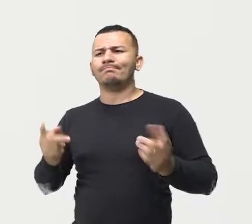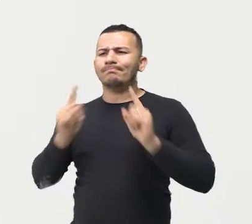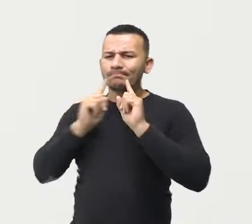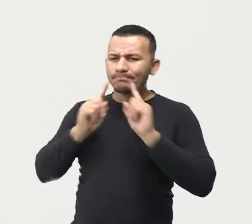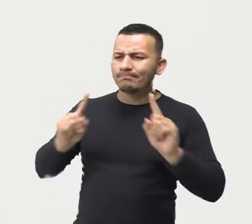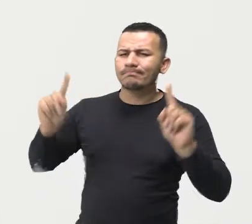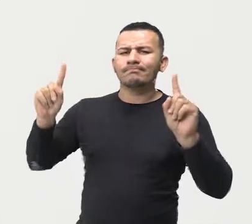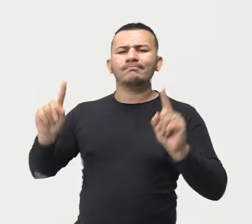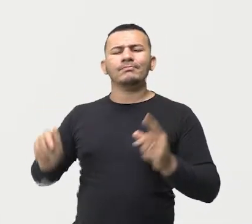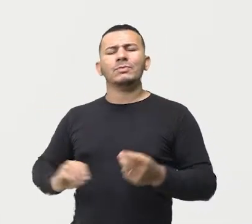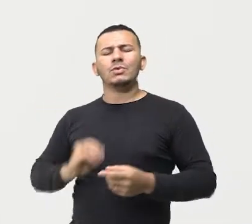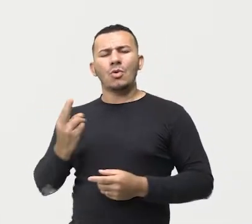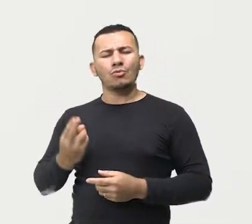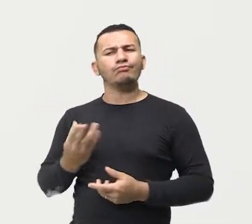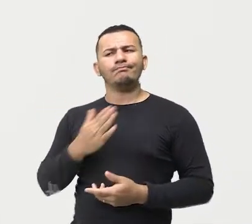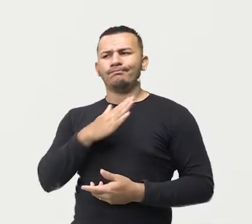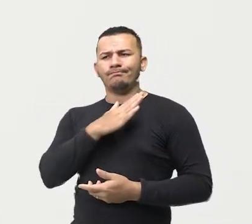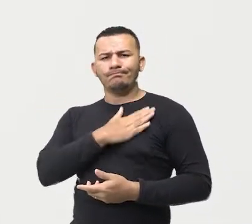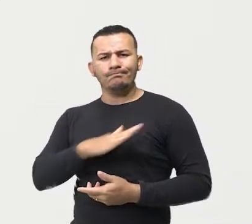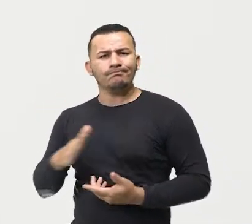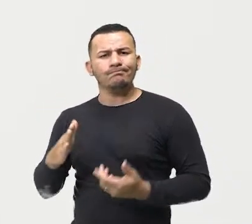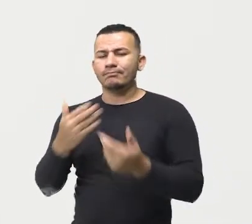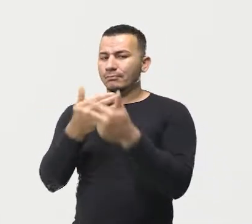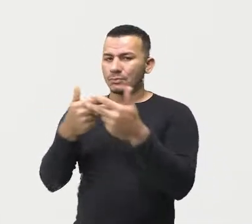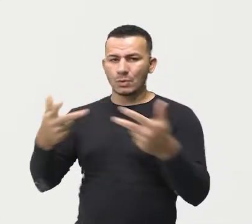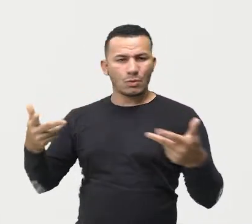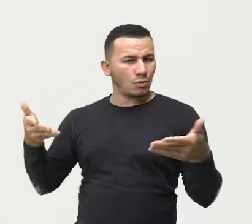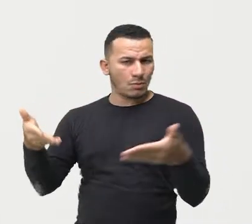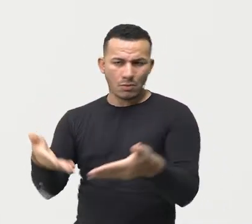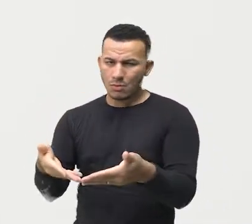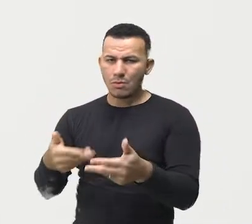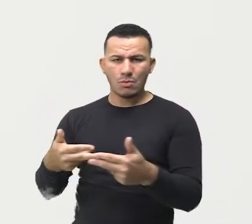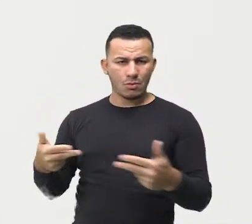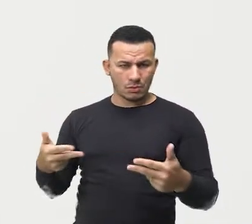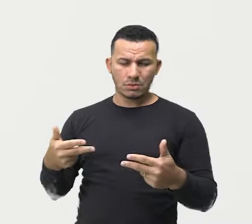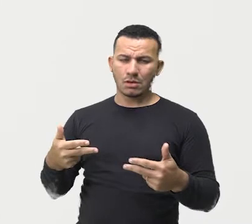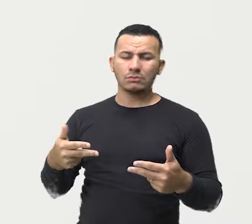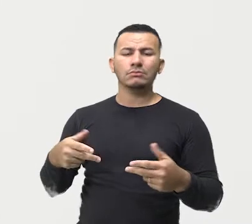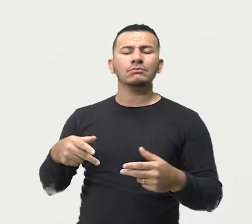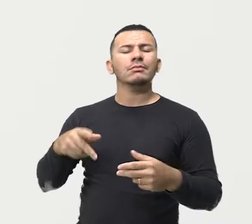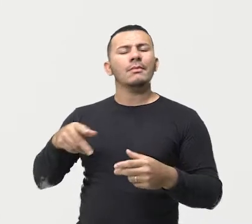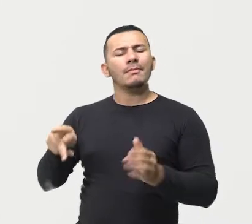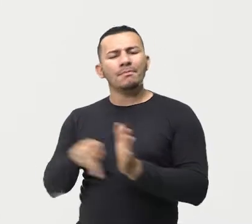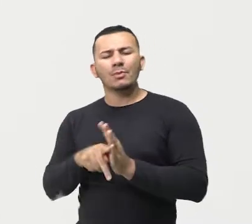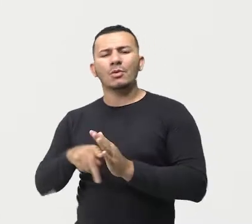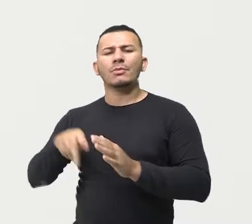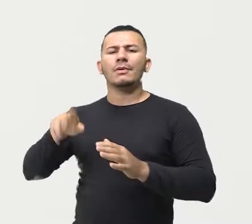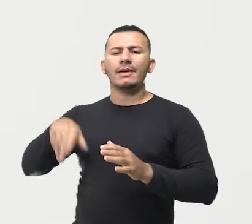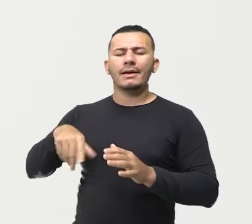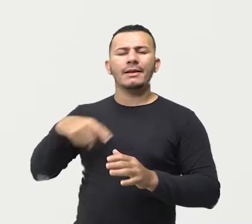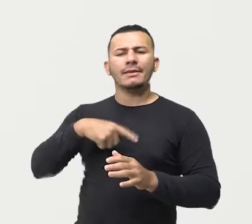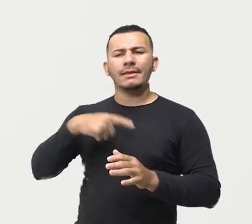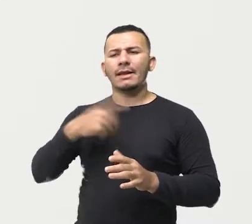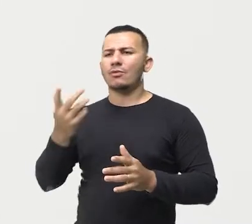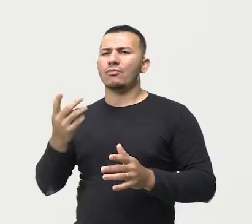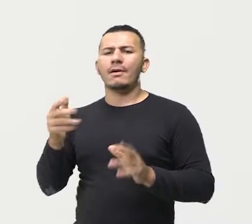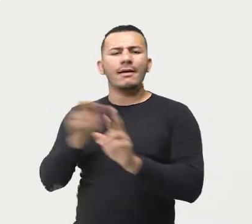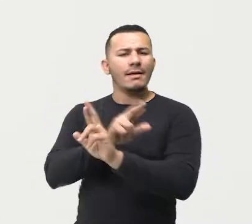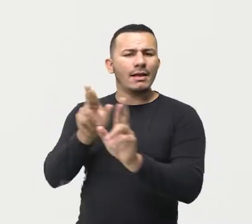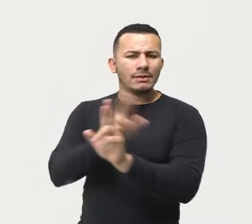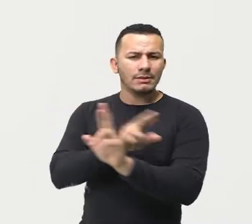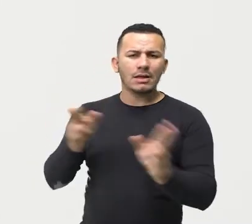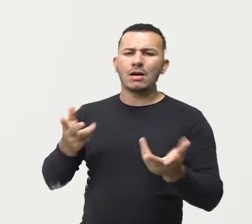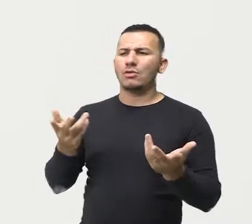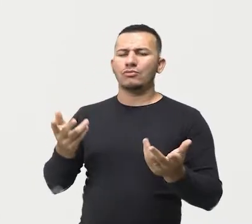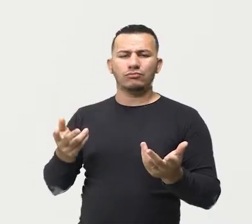ou uma insatisfação de determinado indivíduo diante de algum ou seja alguma